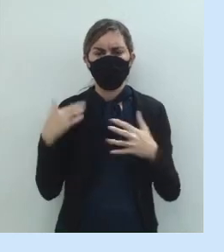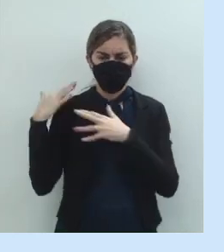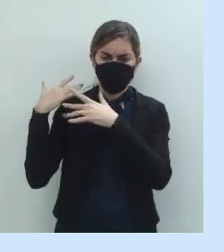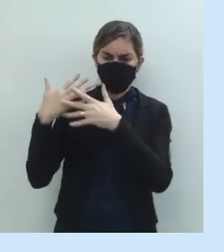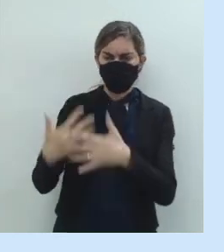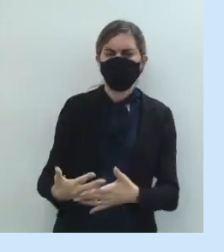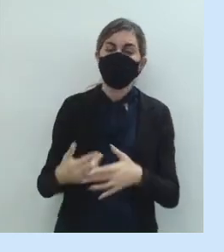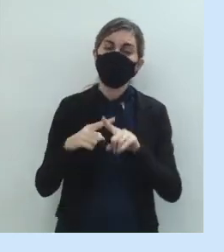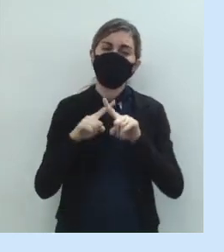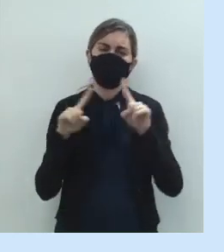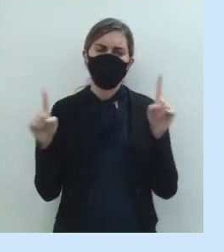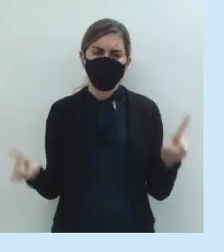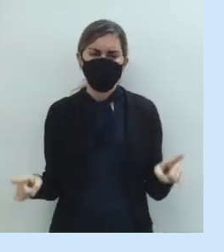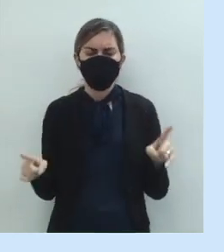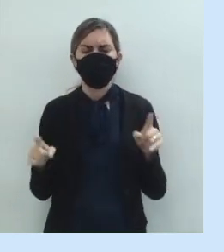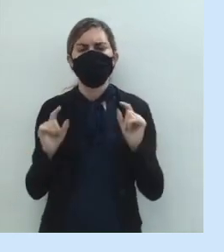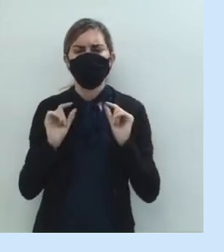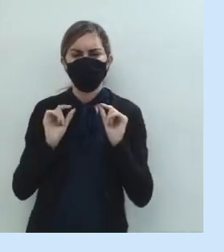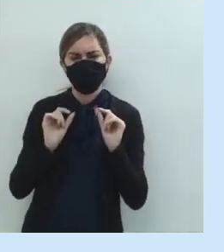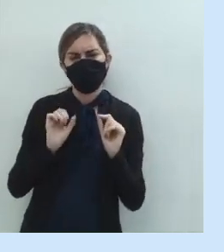ancestral, mas que se